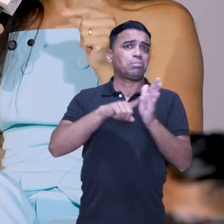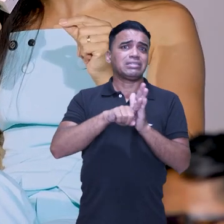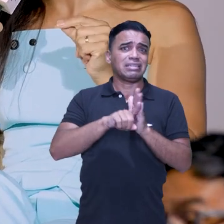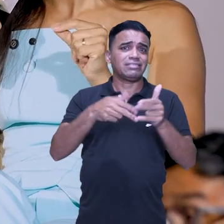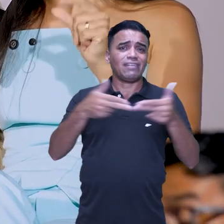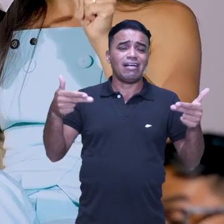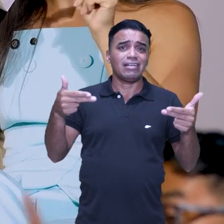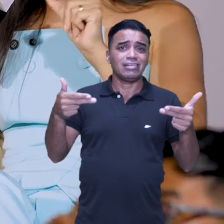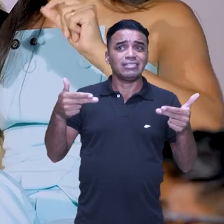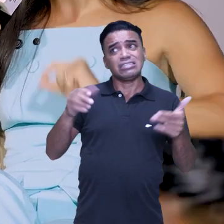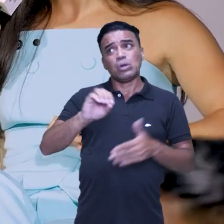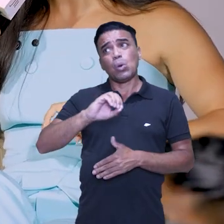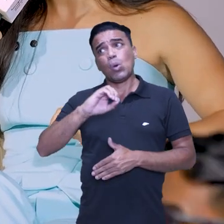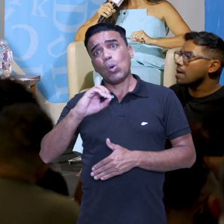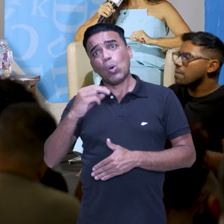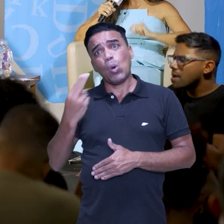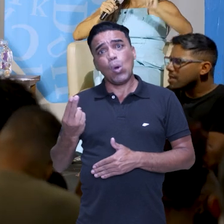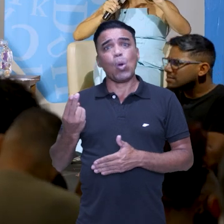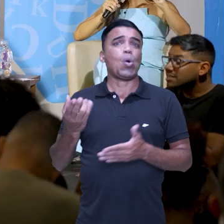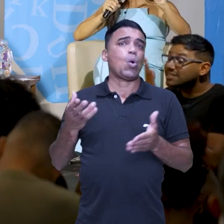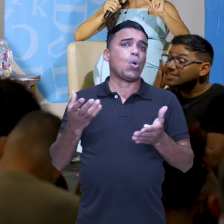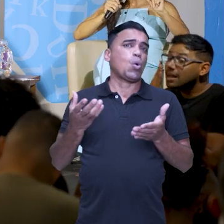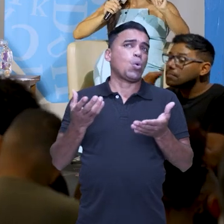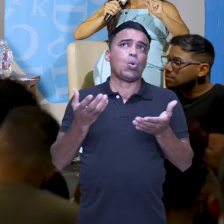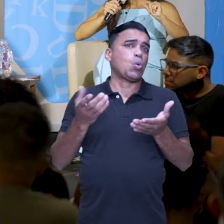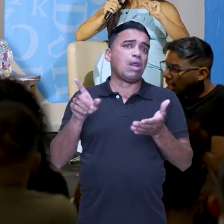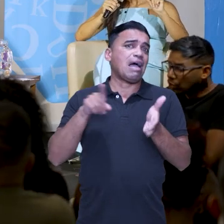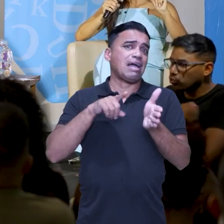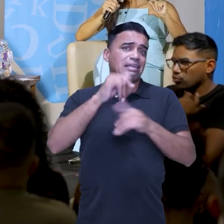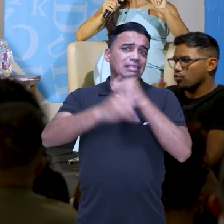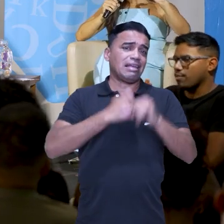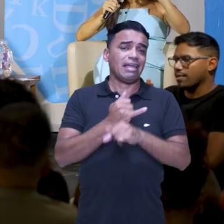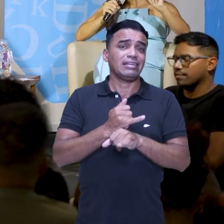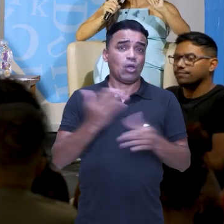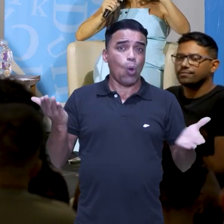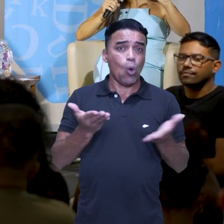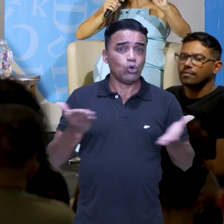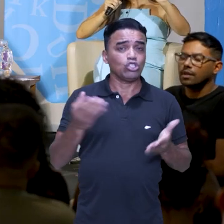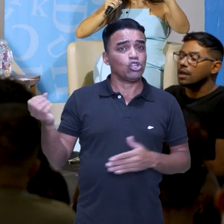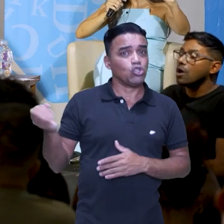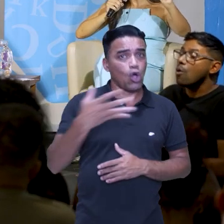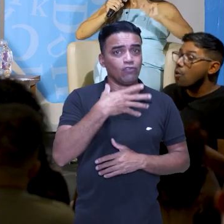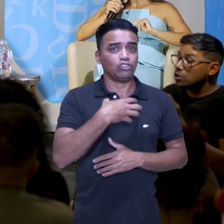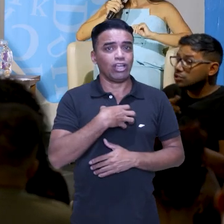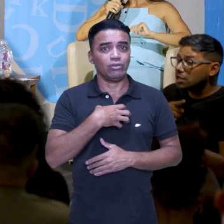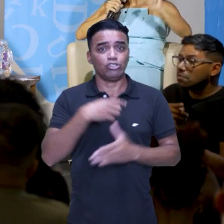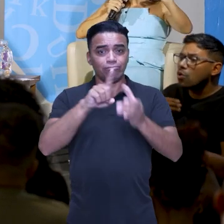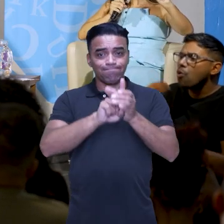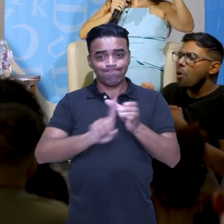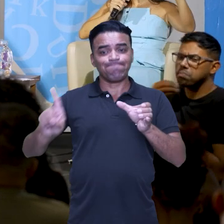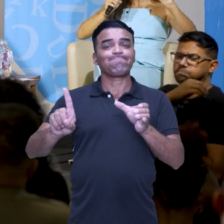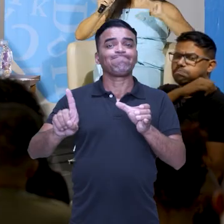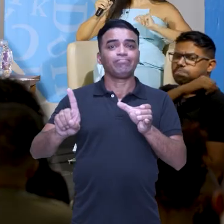ou ainda no Comitê Gestor da Internet, que vai lá falar o seguinte: hoje existe uma nova forma de exclusão,